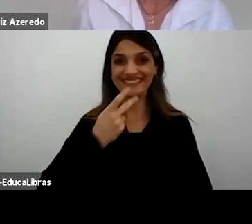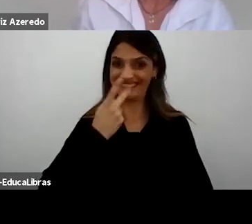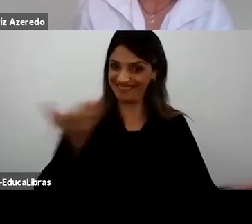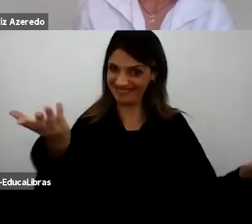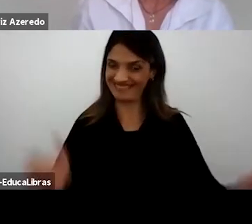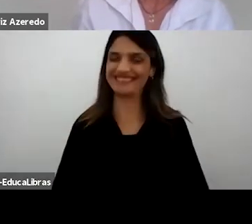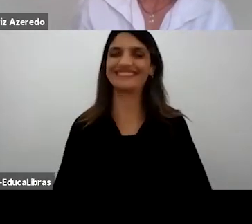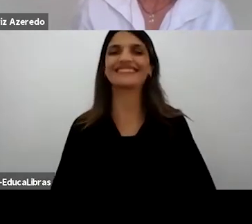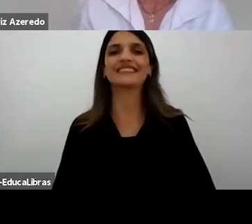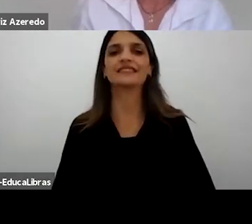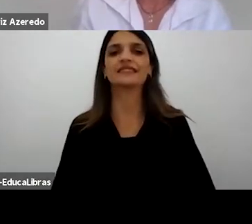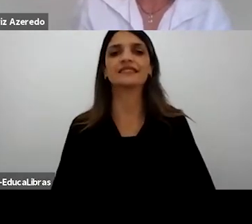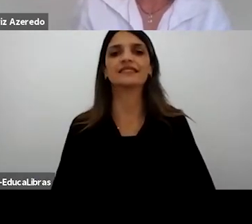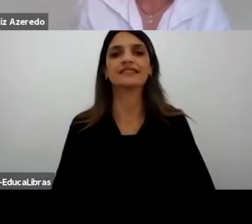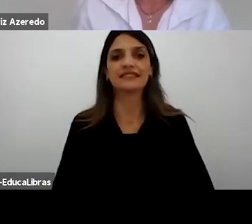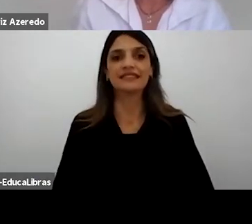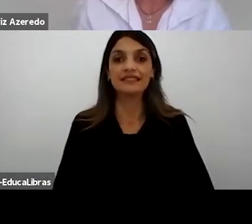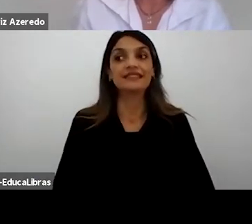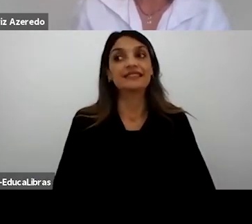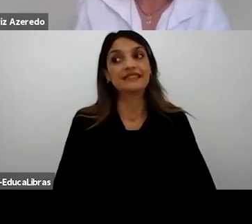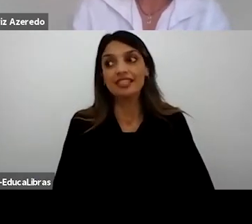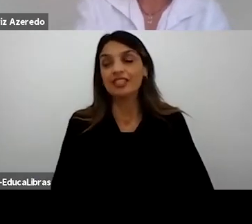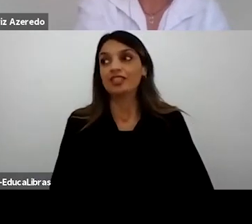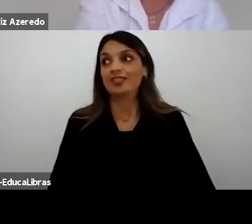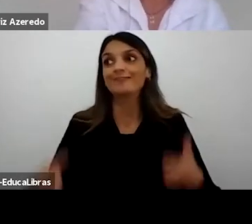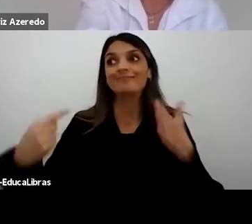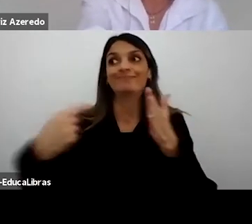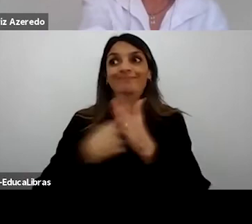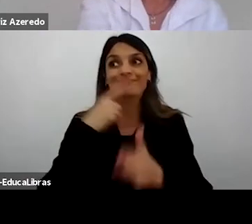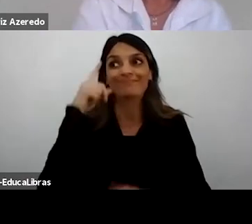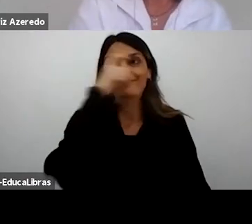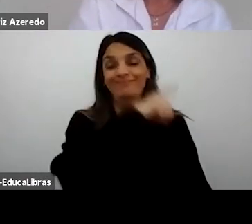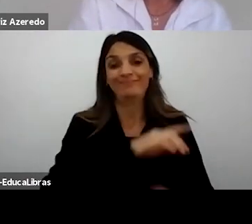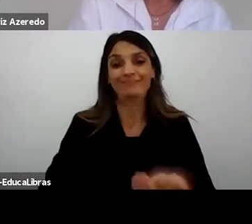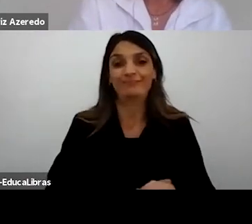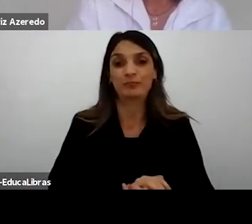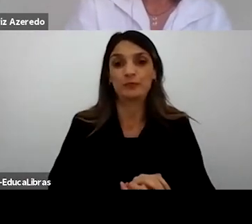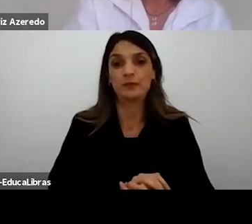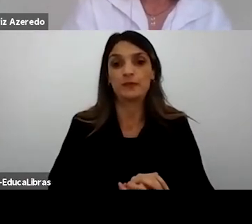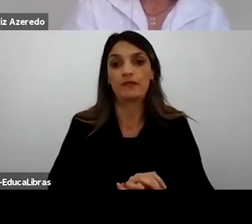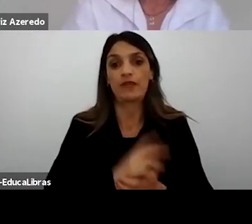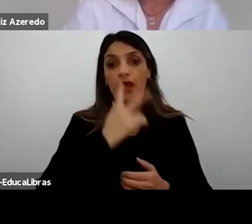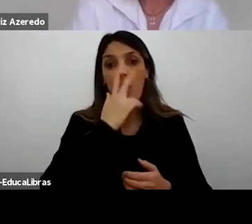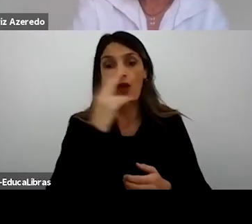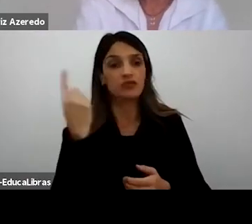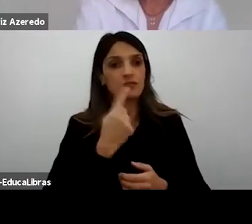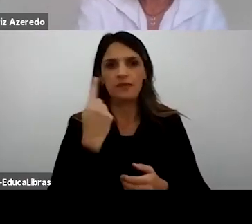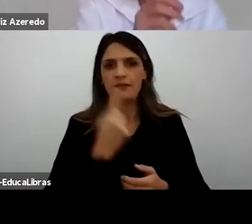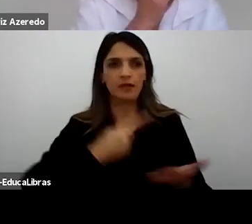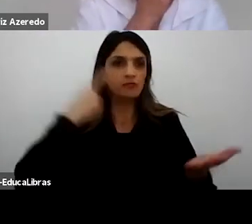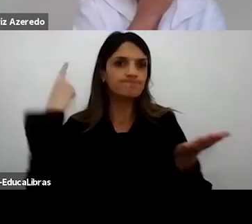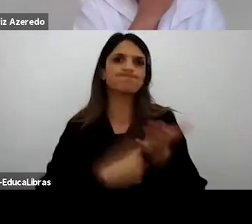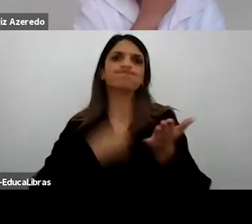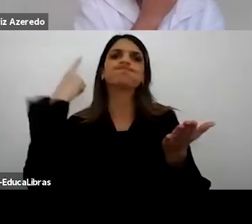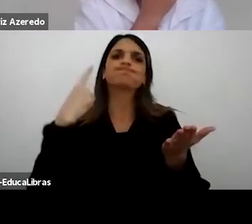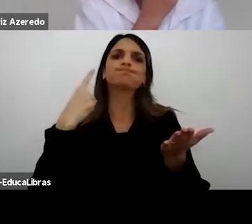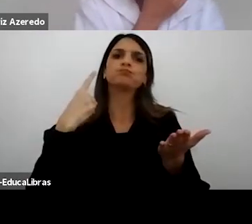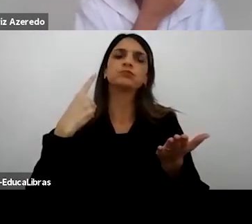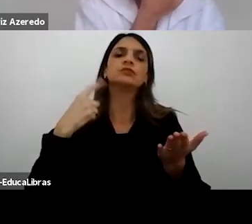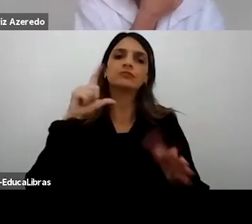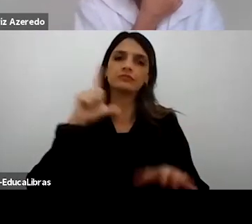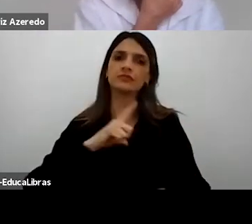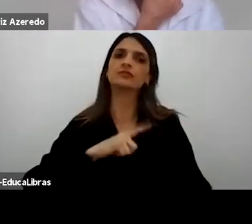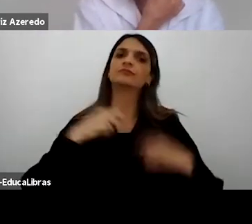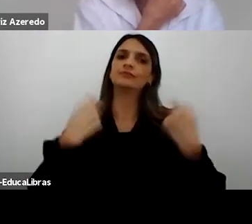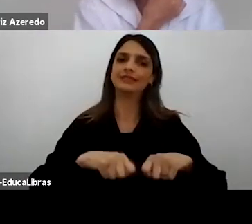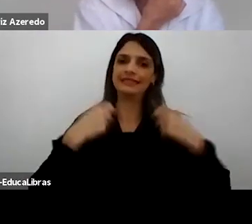É difícil mesmo. Eu acho que a gente tem que se comprometer, sabe? Essa é a grande questão que a